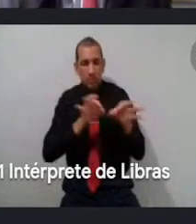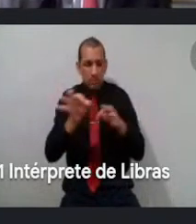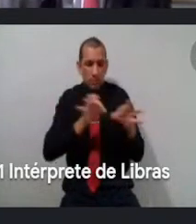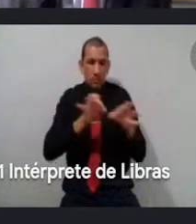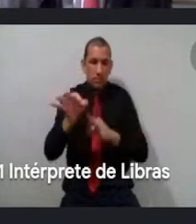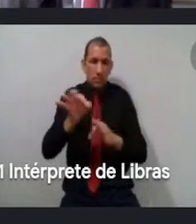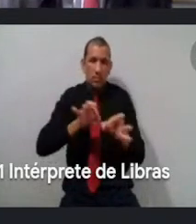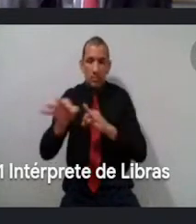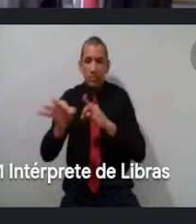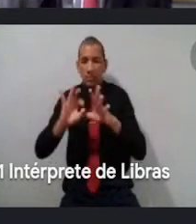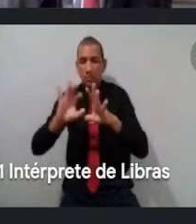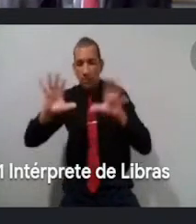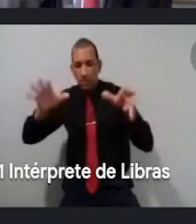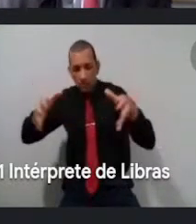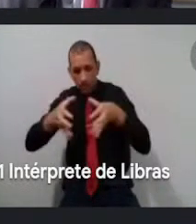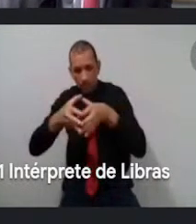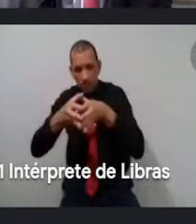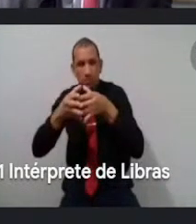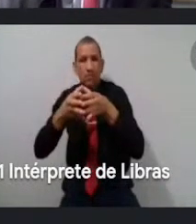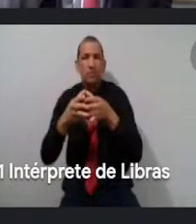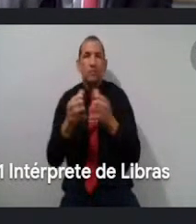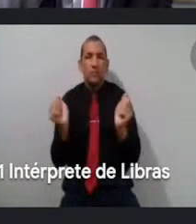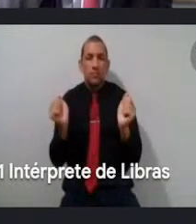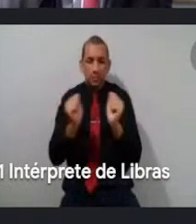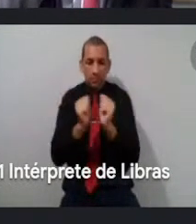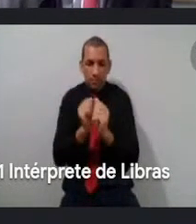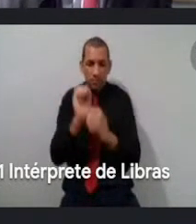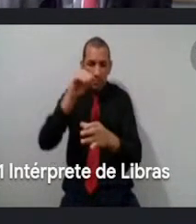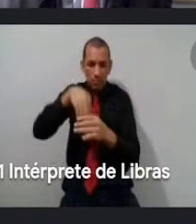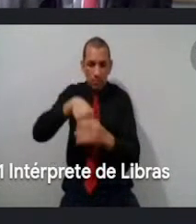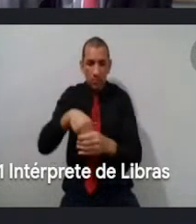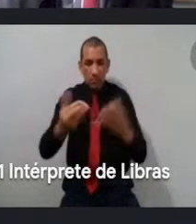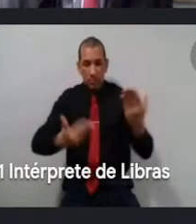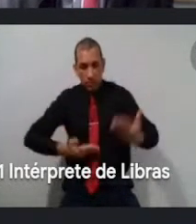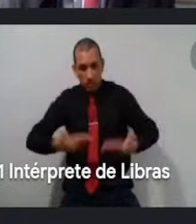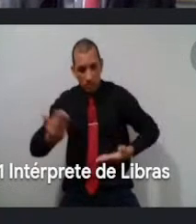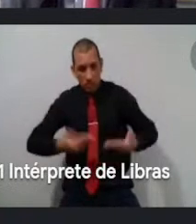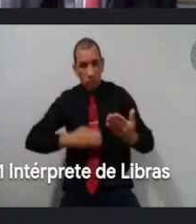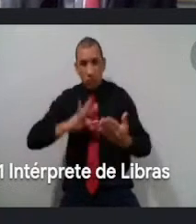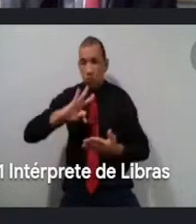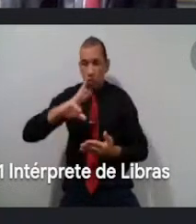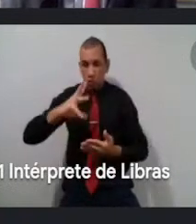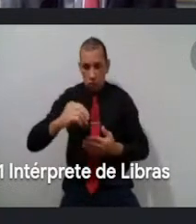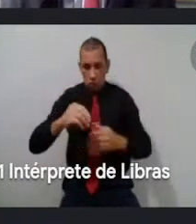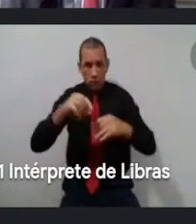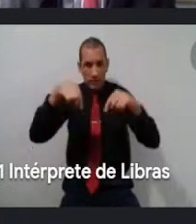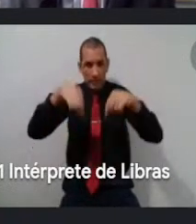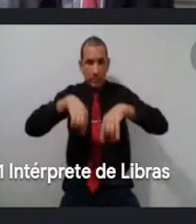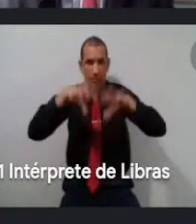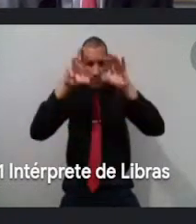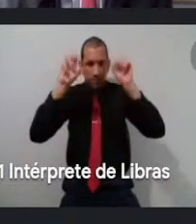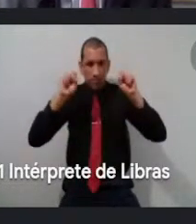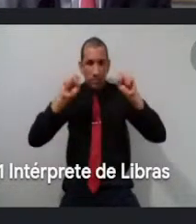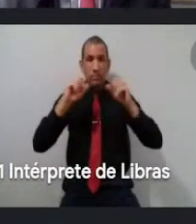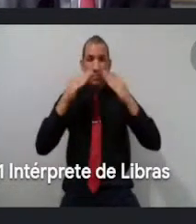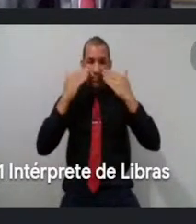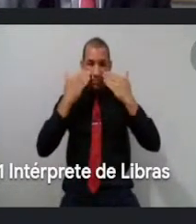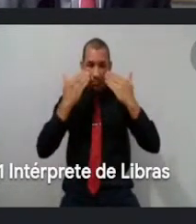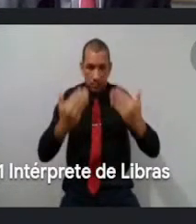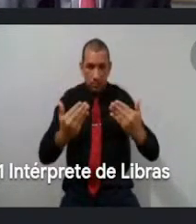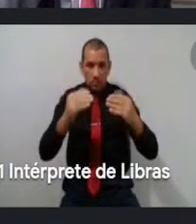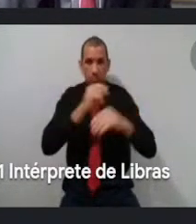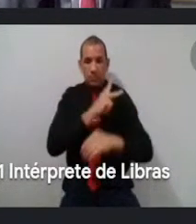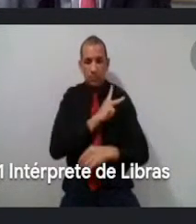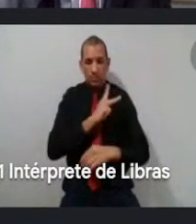Coube ao equipe multidisciplinar composta por servidores de todas as desse tribunal diante disso senhor